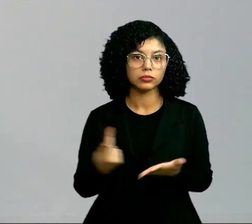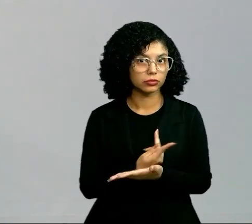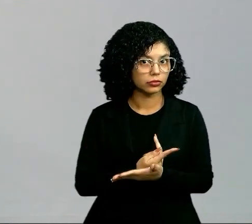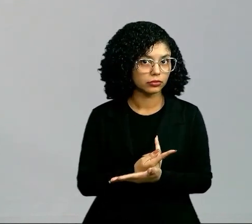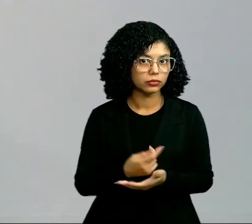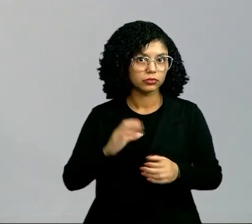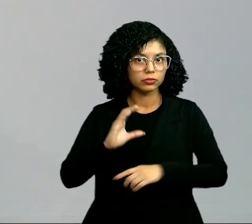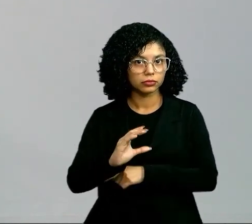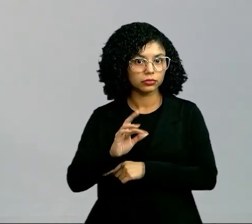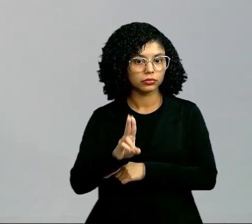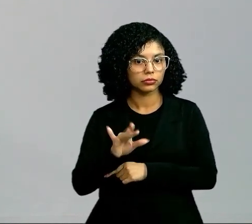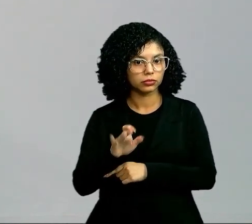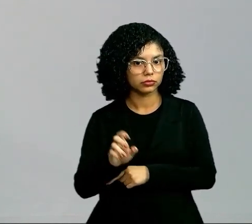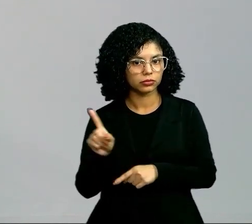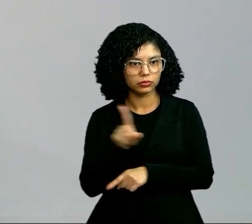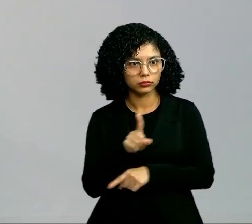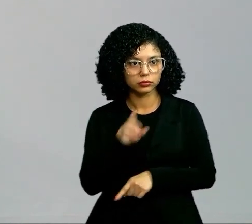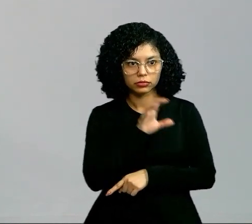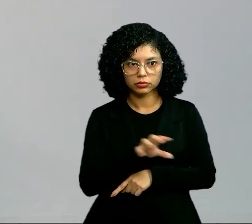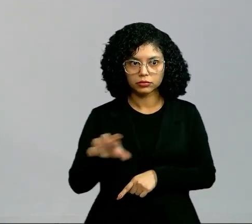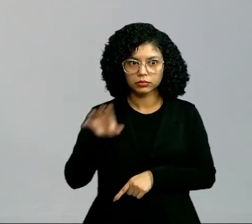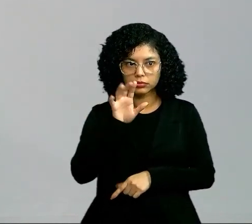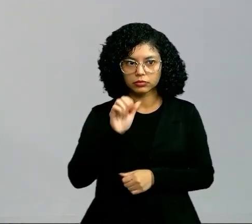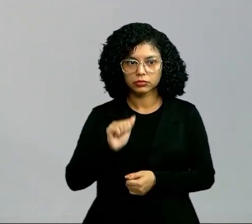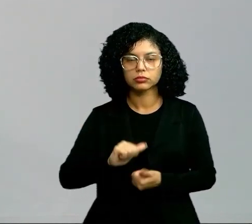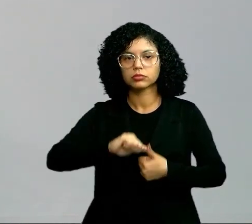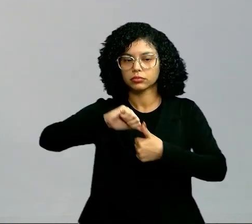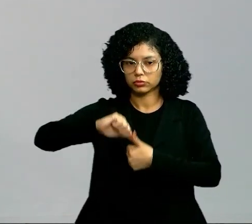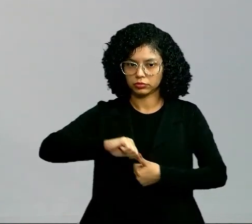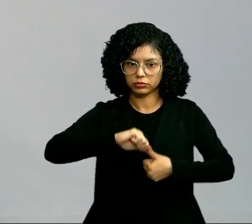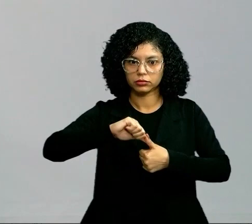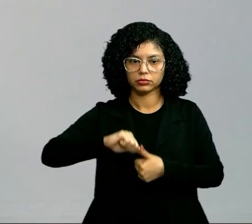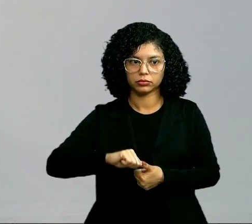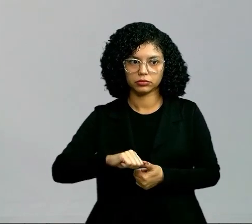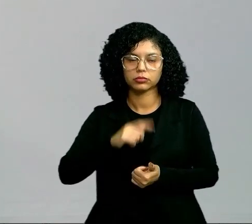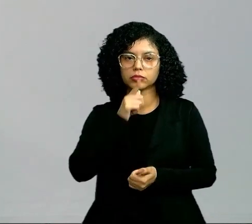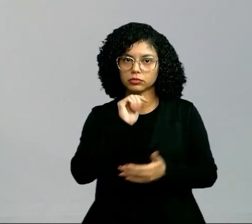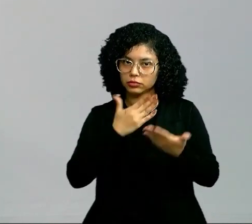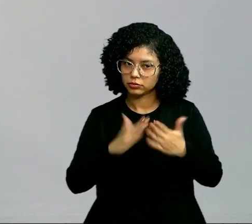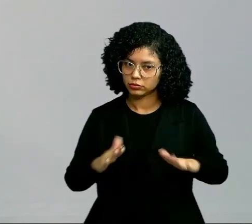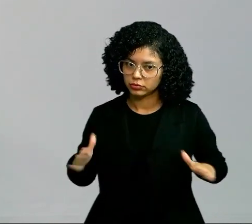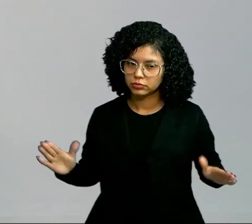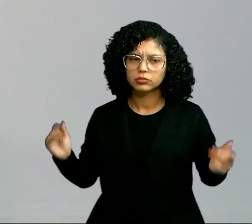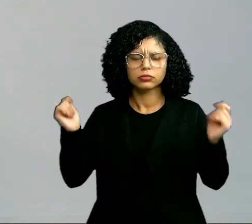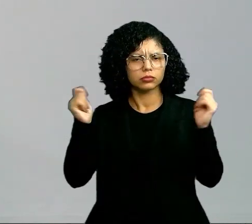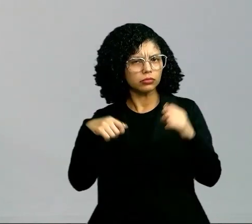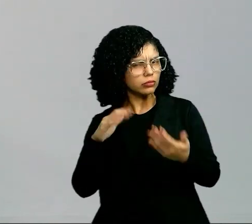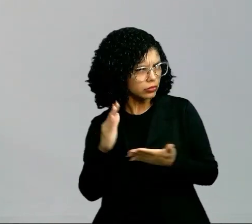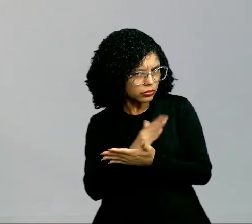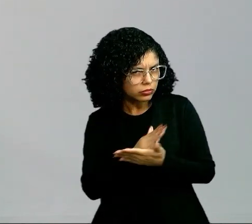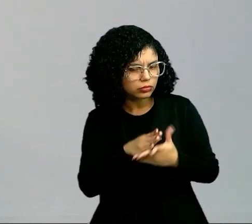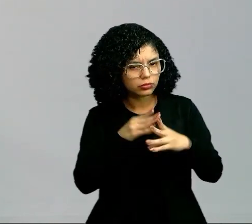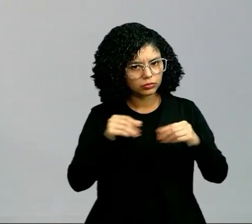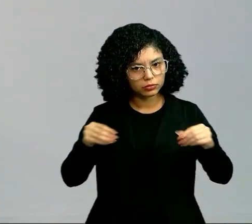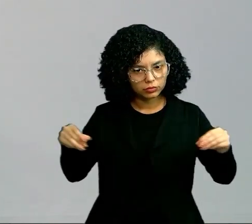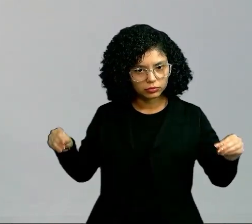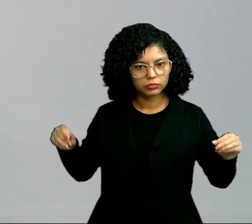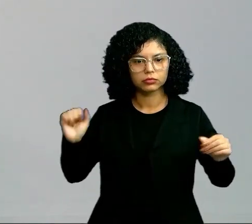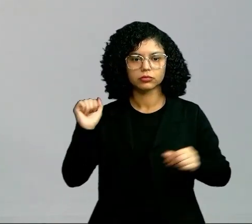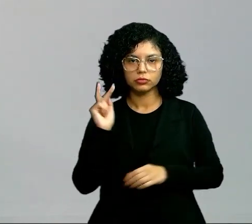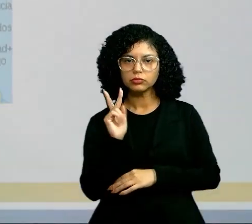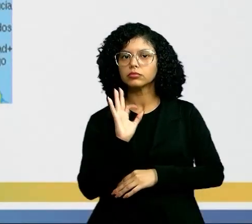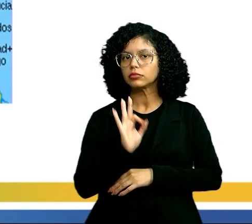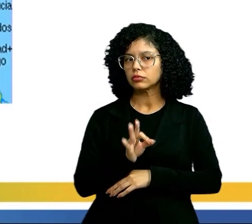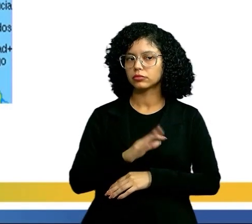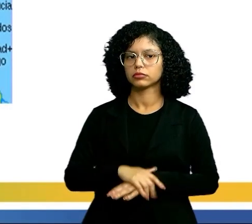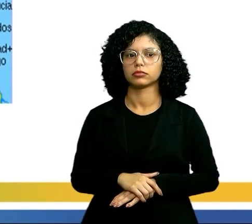erro. O Caribe não é um país, é uma região da América Central, do Mar do Caribe, que possui alguns territórios à sua volta,